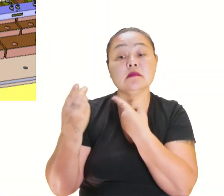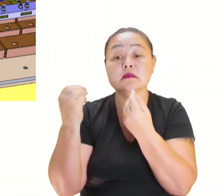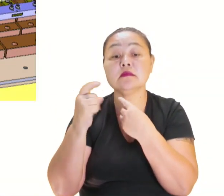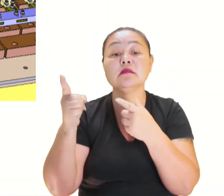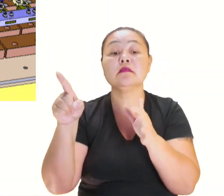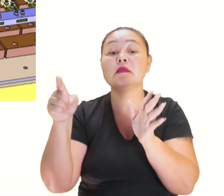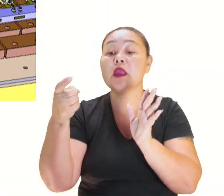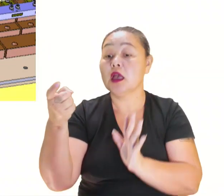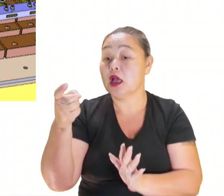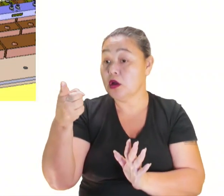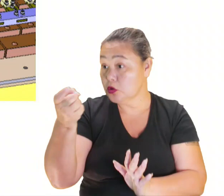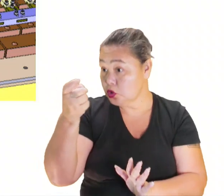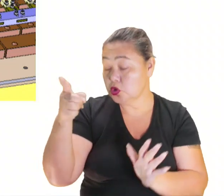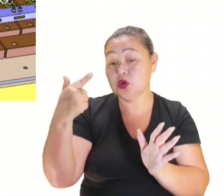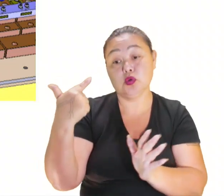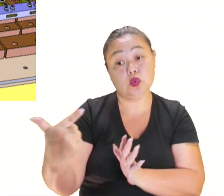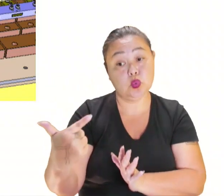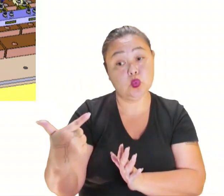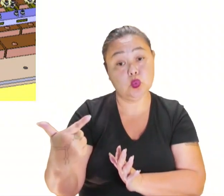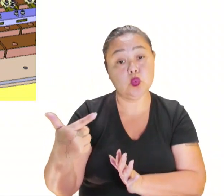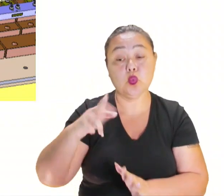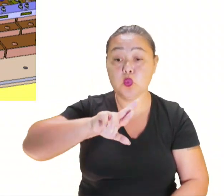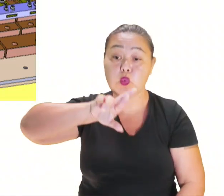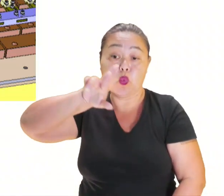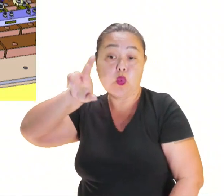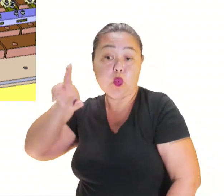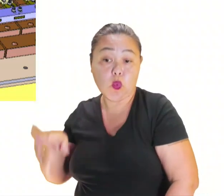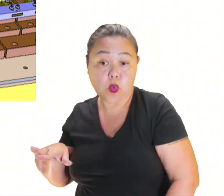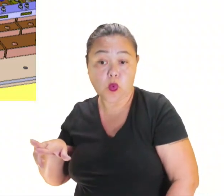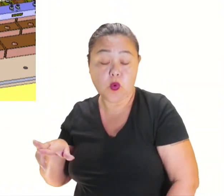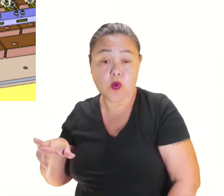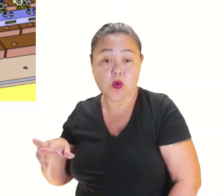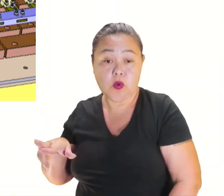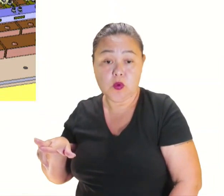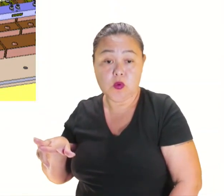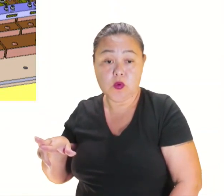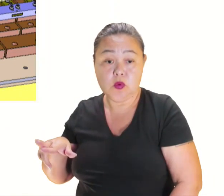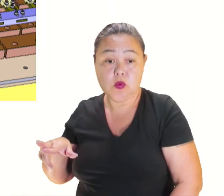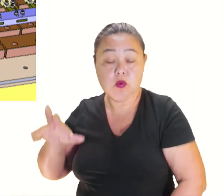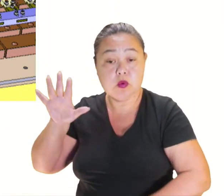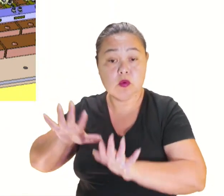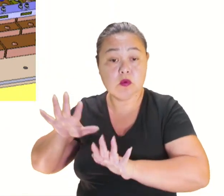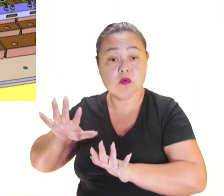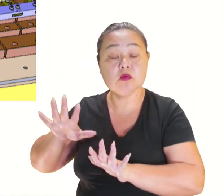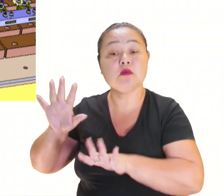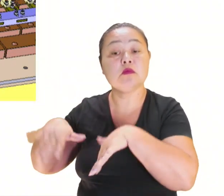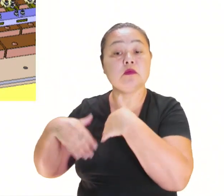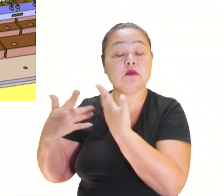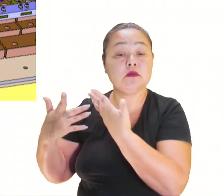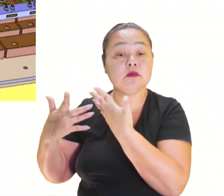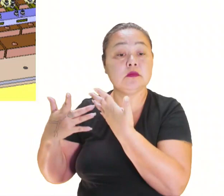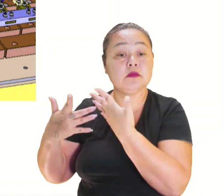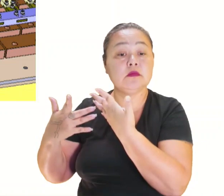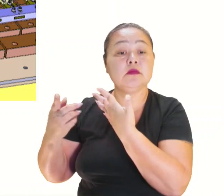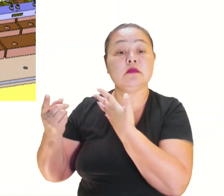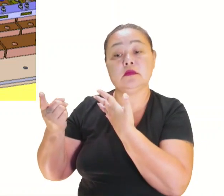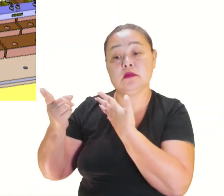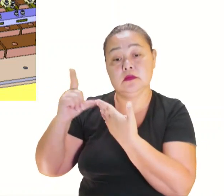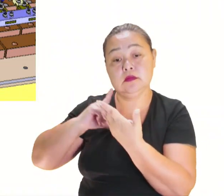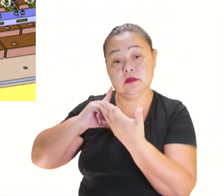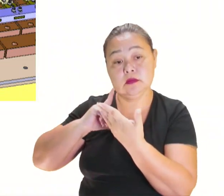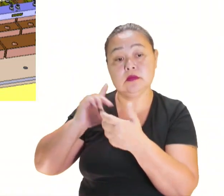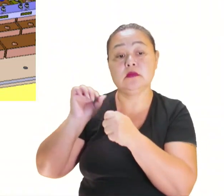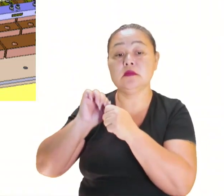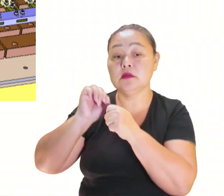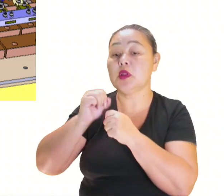entrou um x2... Então, vai ter que sair um número lá fora que resulta desse valor aí. Isso, então eu vou pegar e elevar o